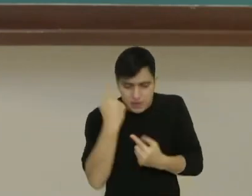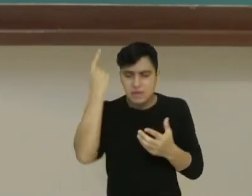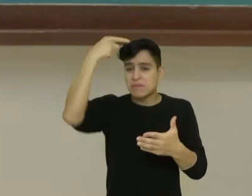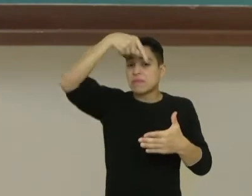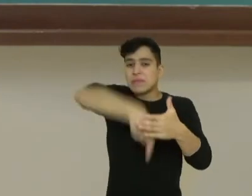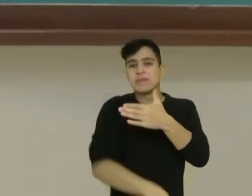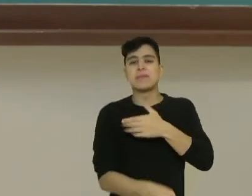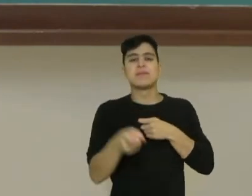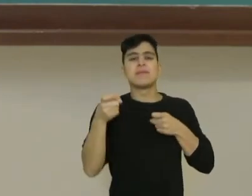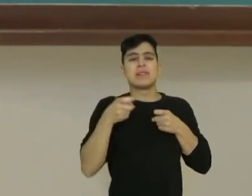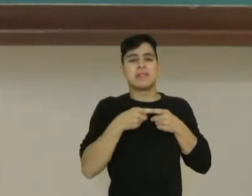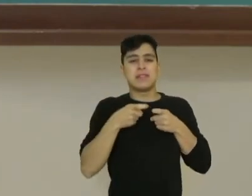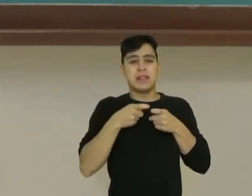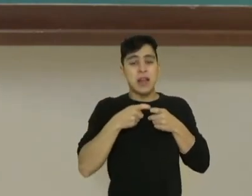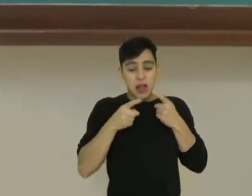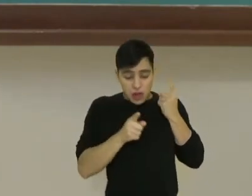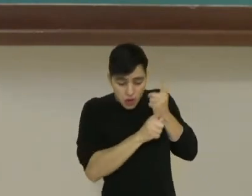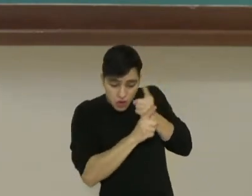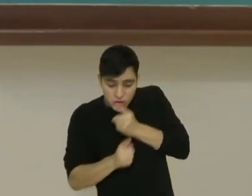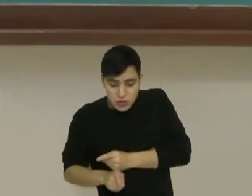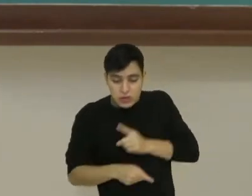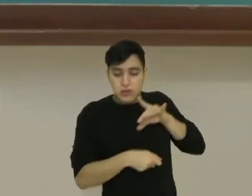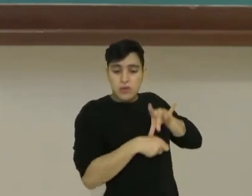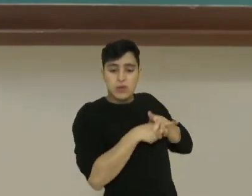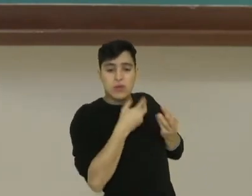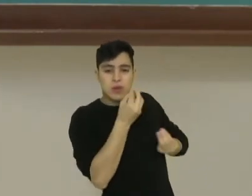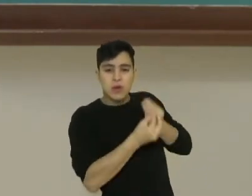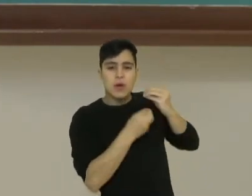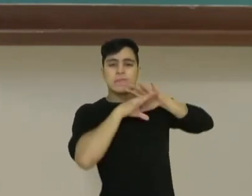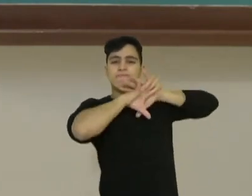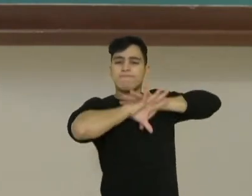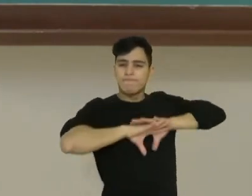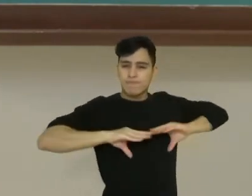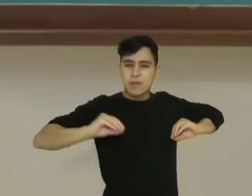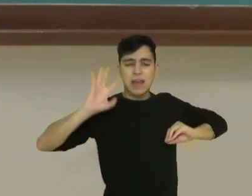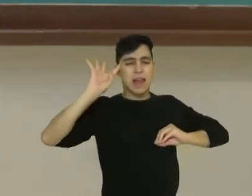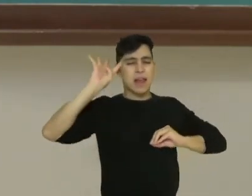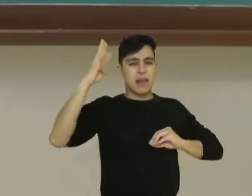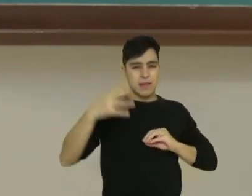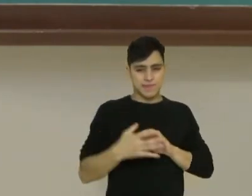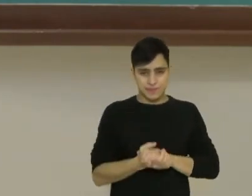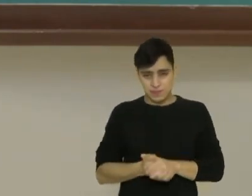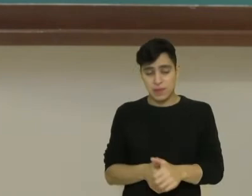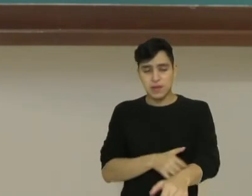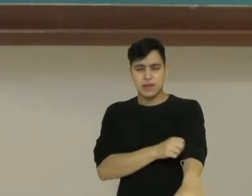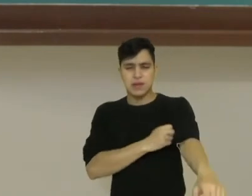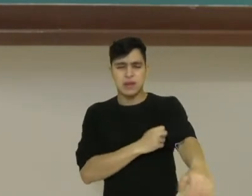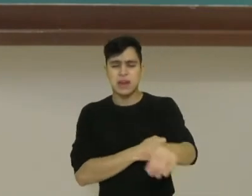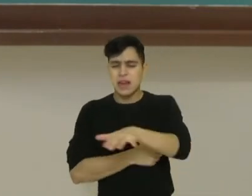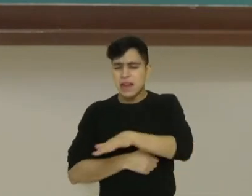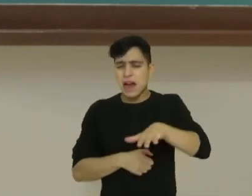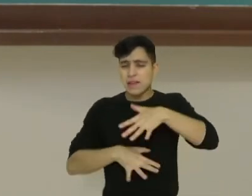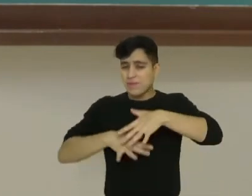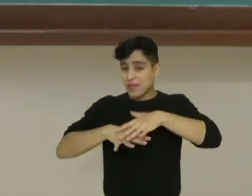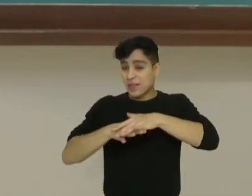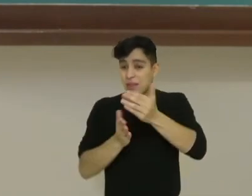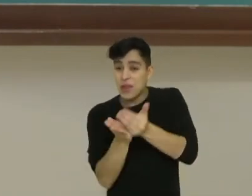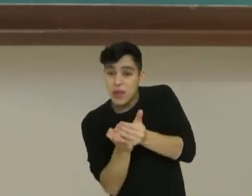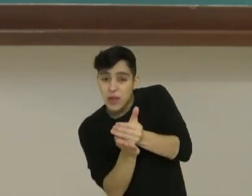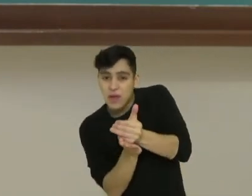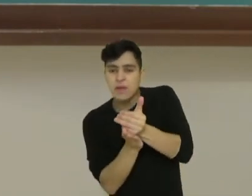medicina buscando então soluções para as doenças que existiam na época, né? Na matemática a gente vê na engenharia,